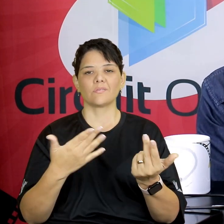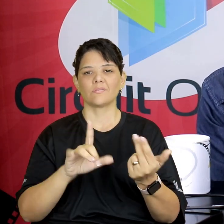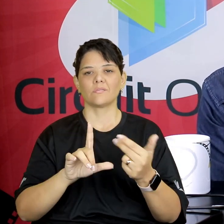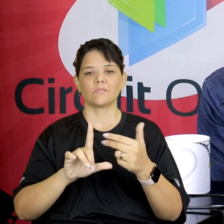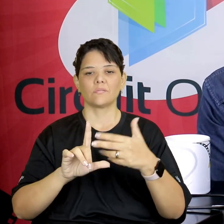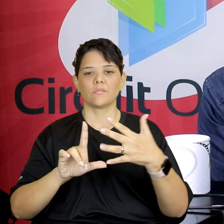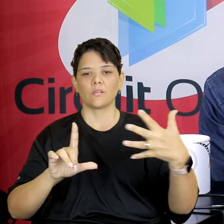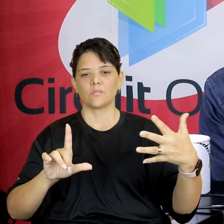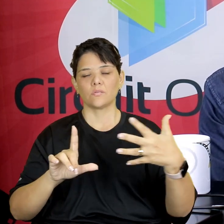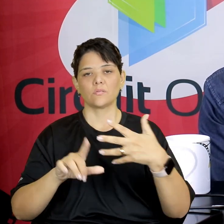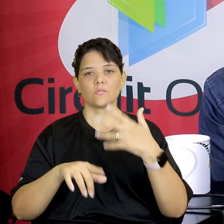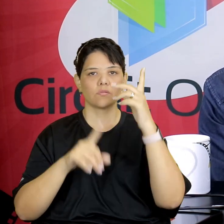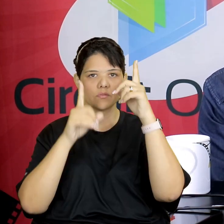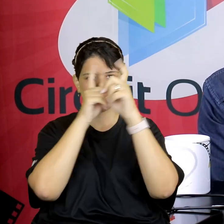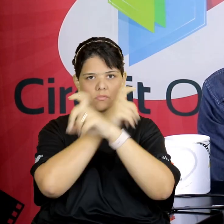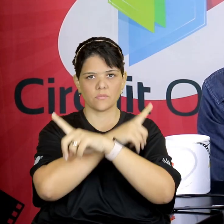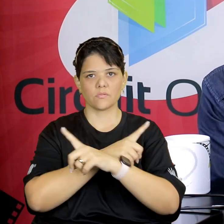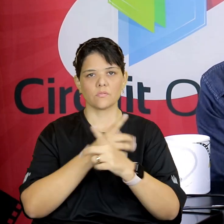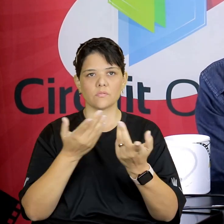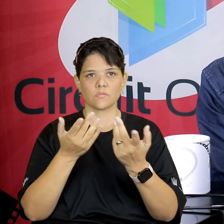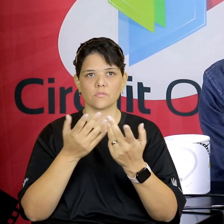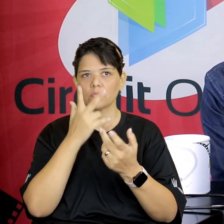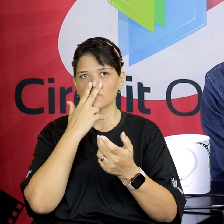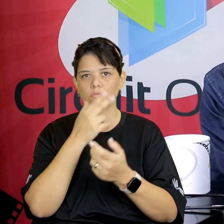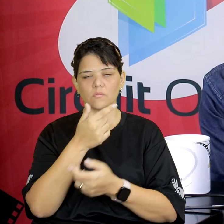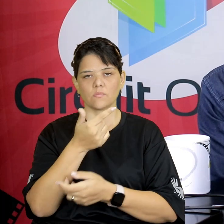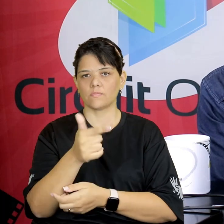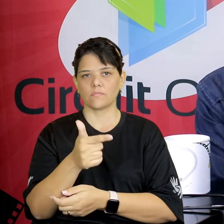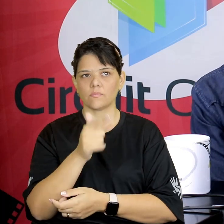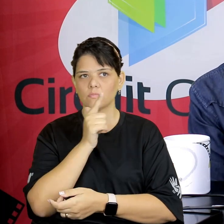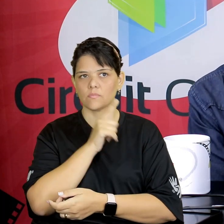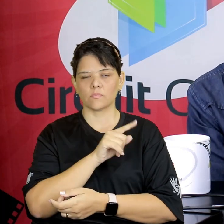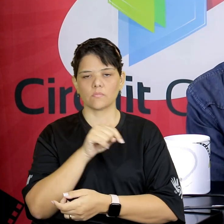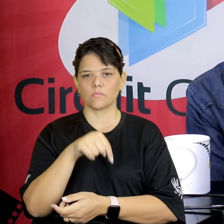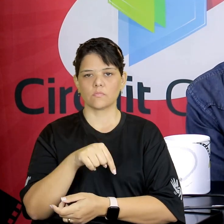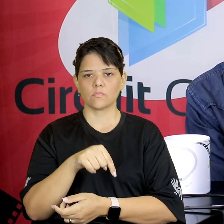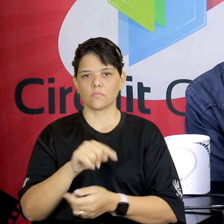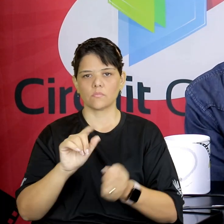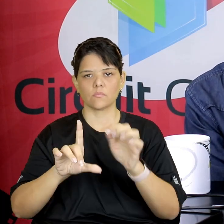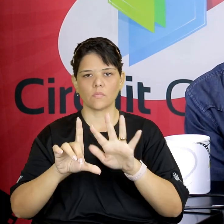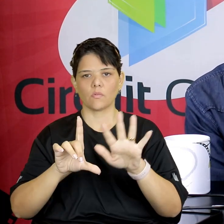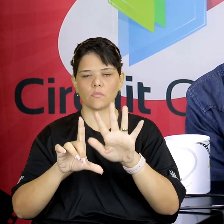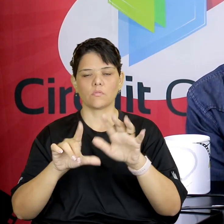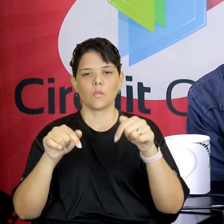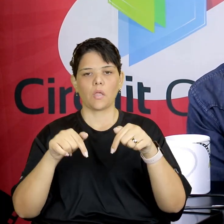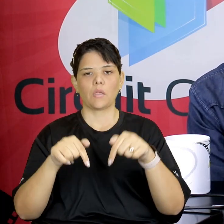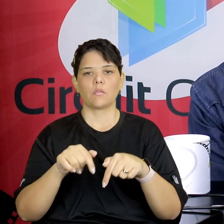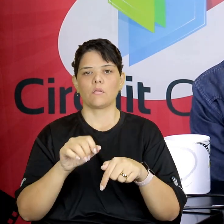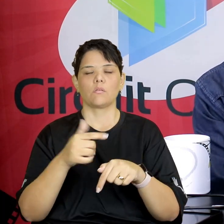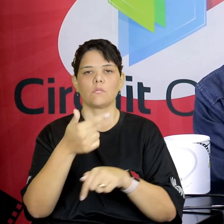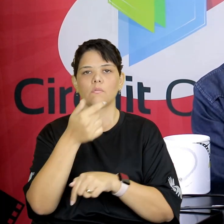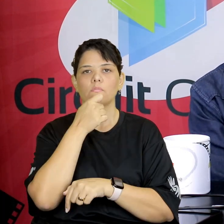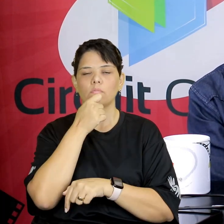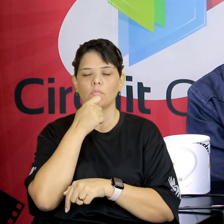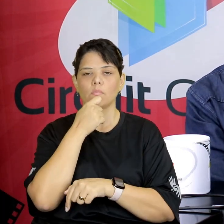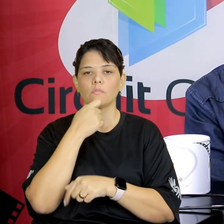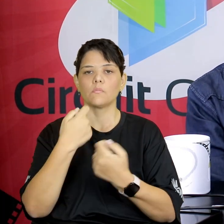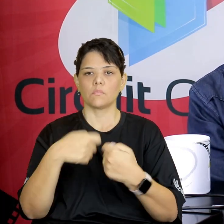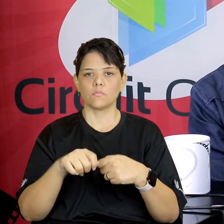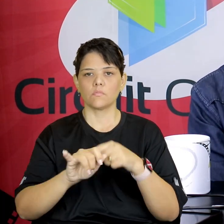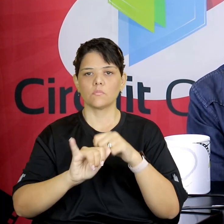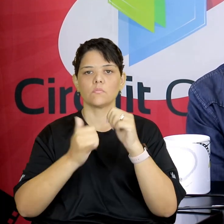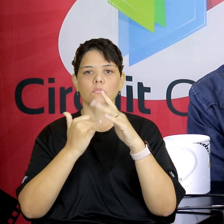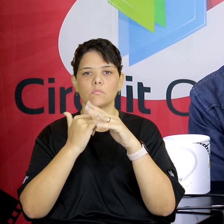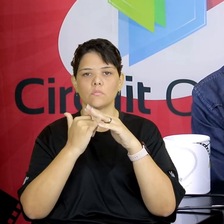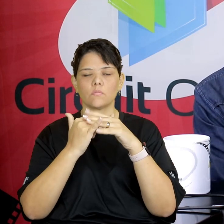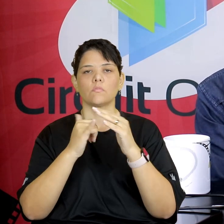complicado. Então, não dá pra rodar filme de Netflix nem de nenhum streaming. É bom que seja do YouTube, barra